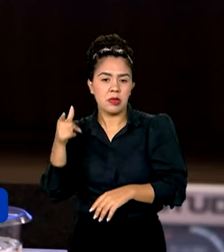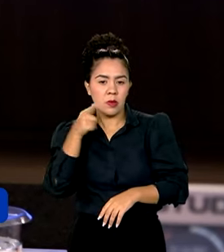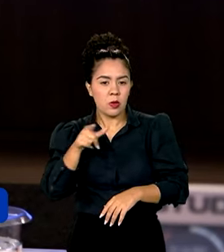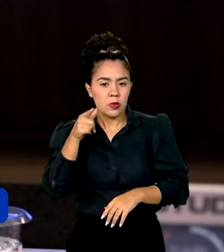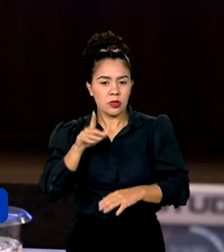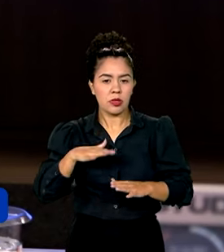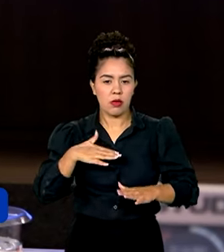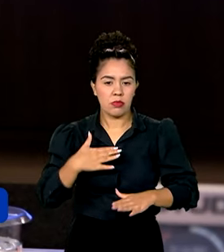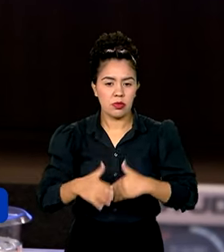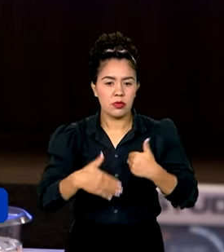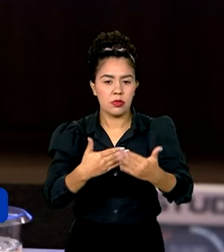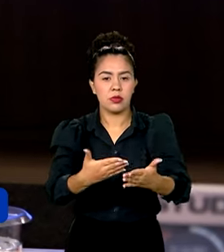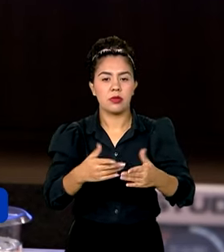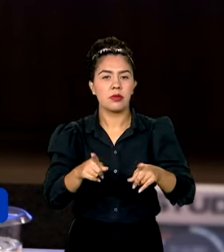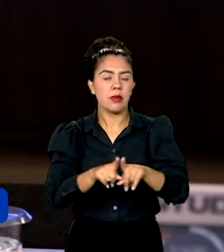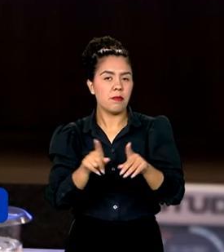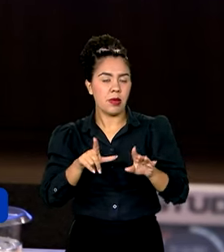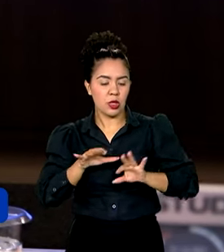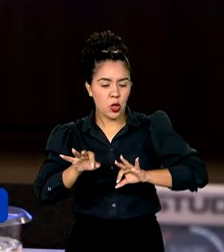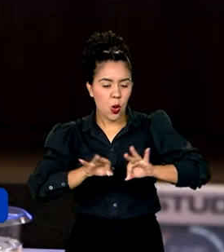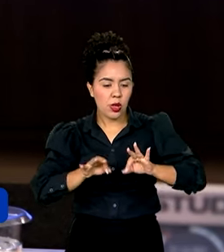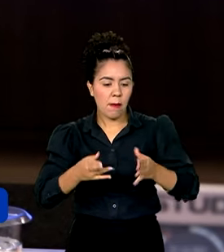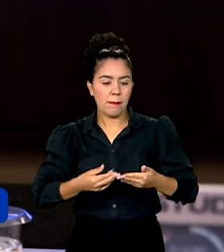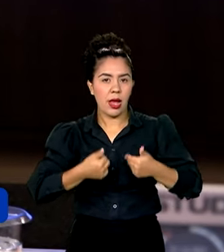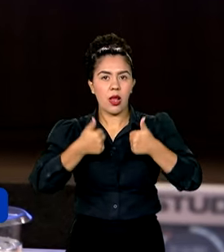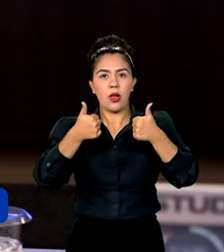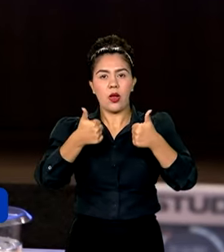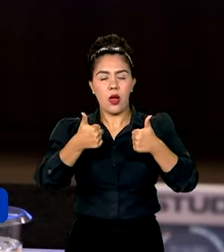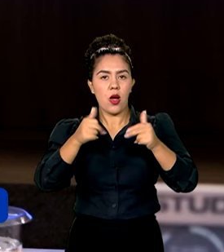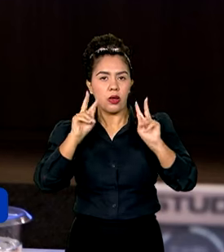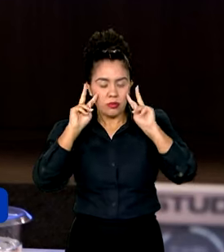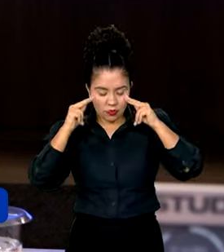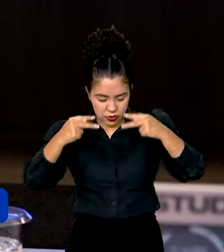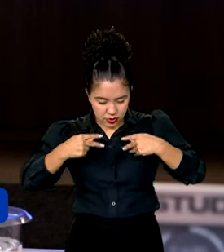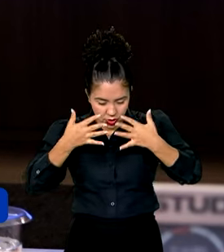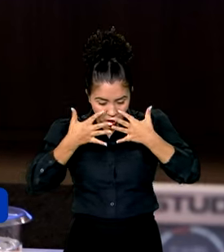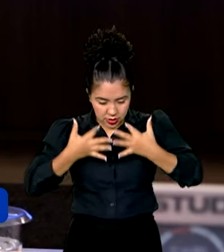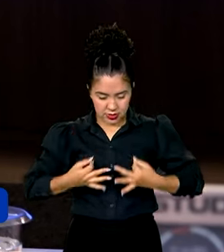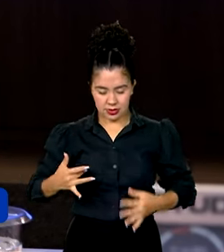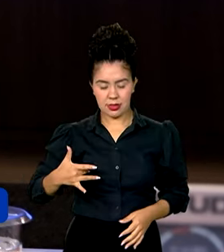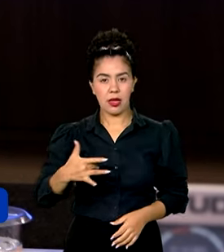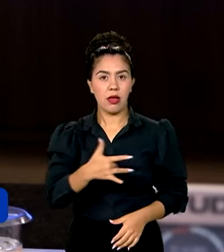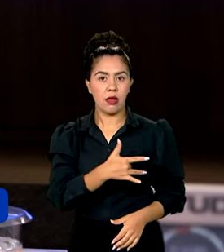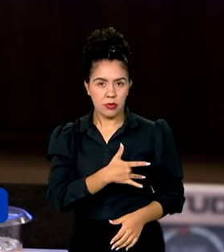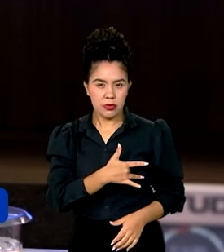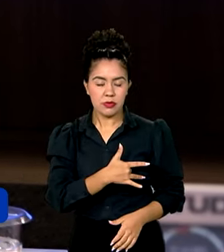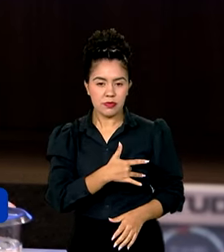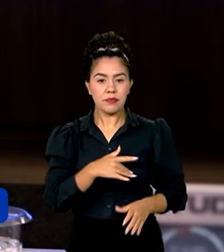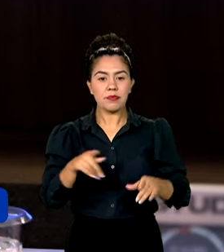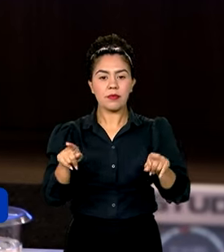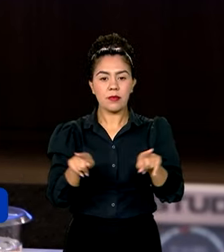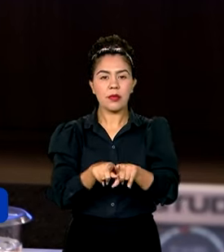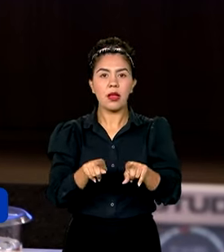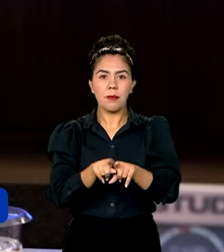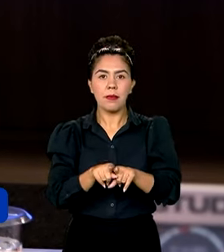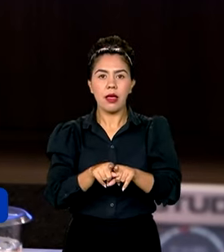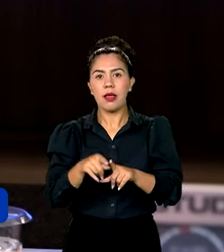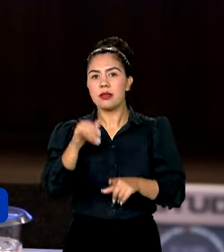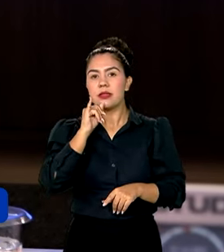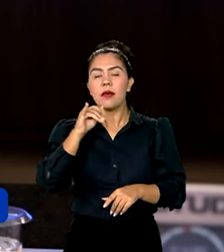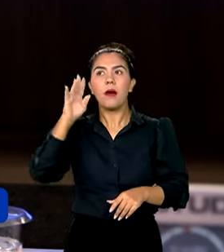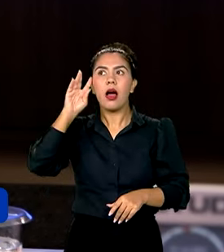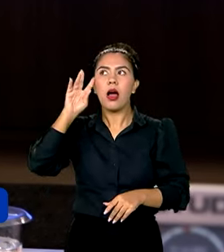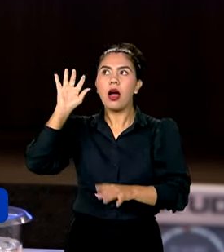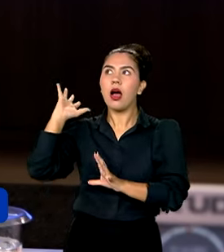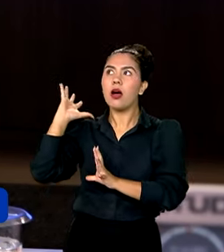se organizar melhor do ponto de vista da sua saúde eh e também sua história como paciente né você mencionou